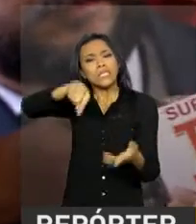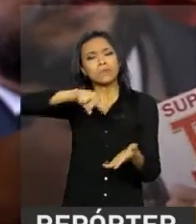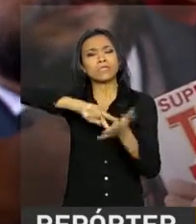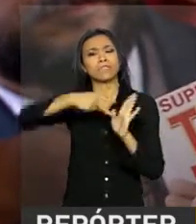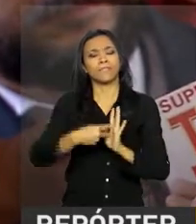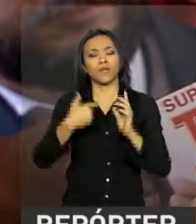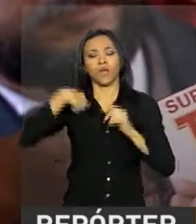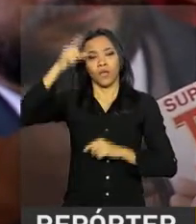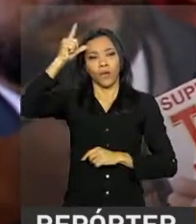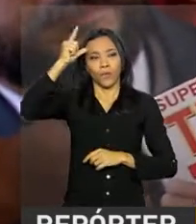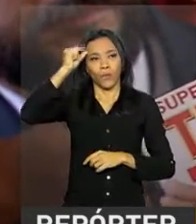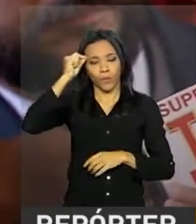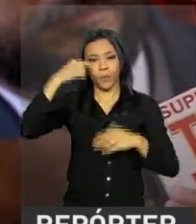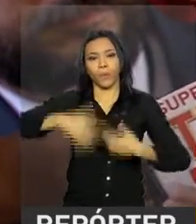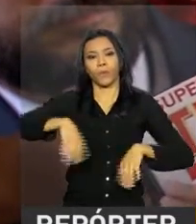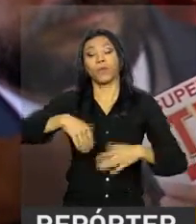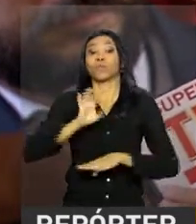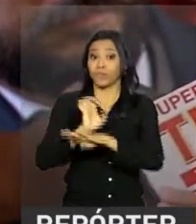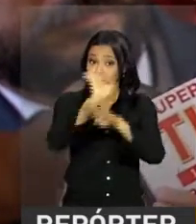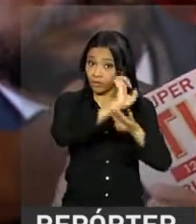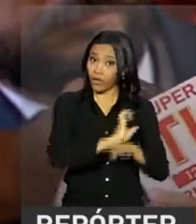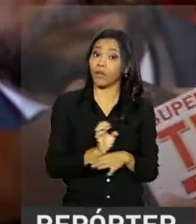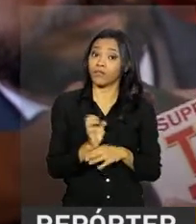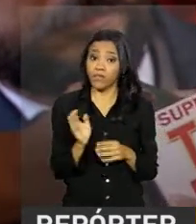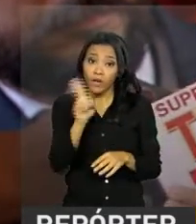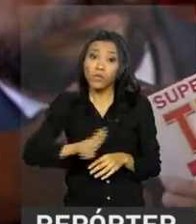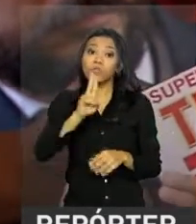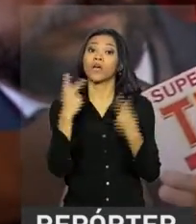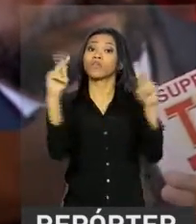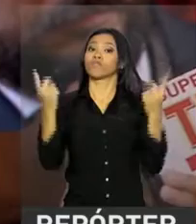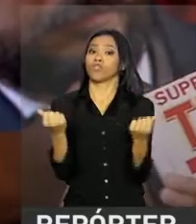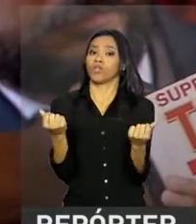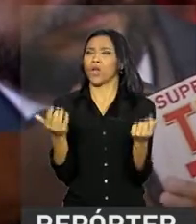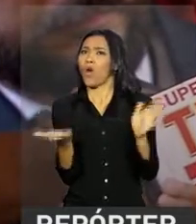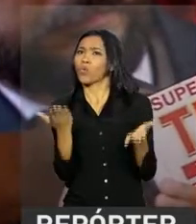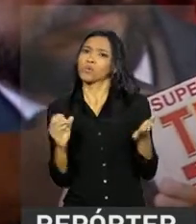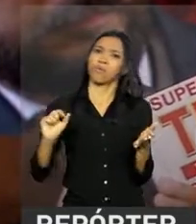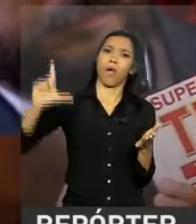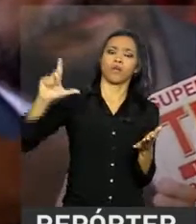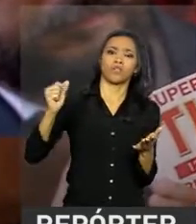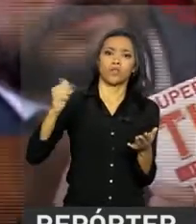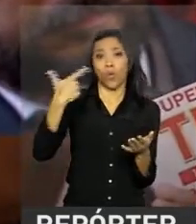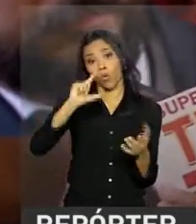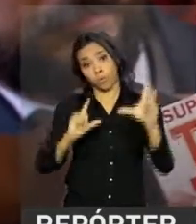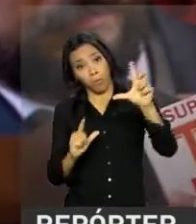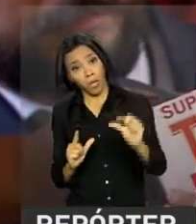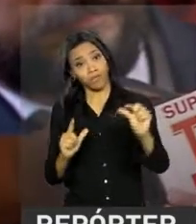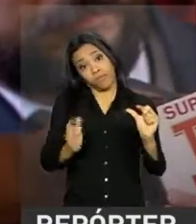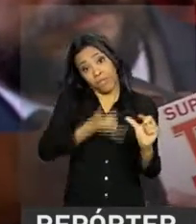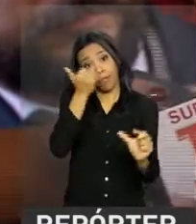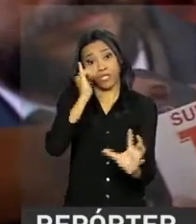alívio para os estados que poderão utilizar esses recursos uns mais e outros menos e função do total da dívida